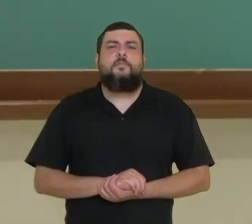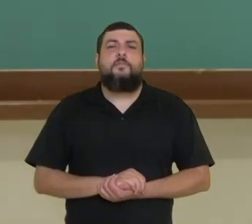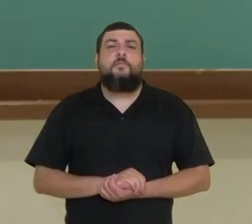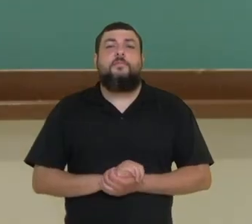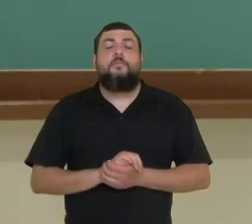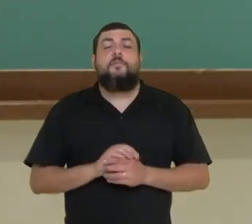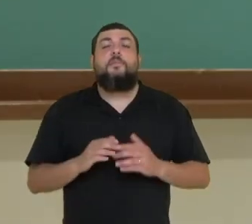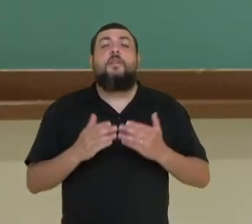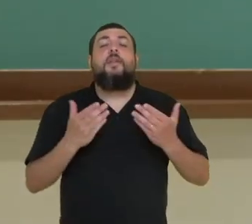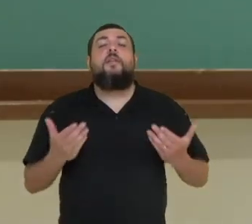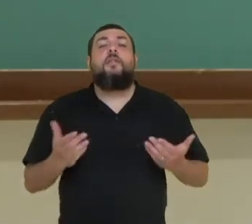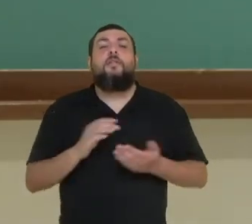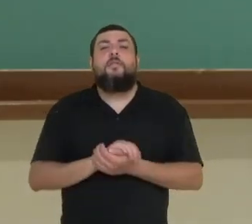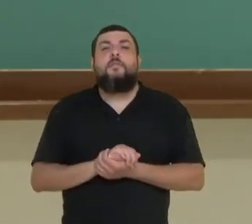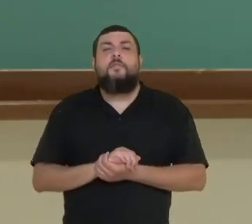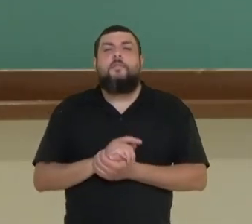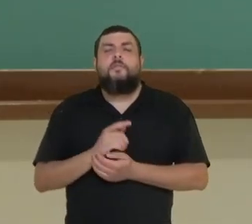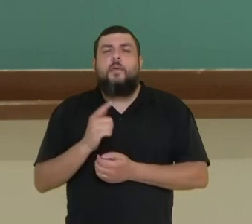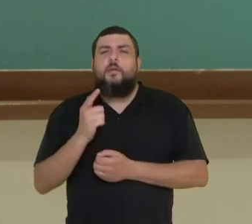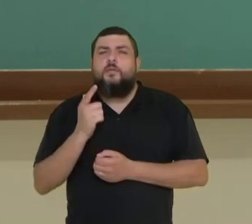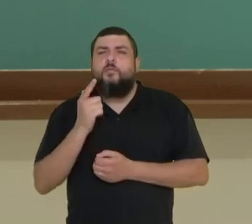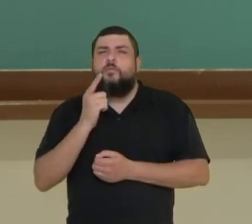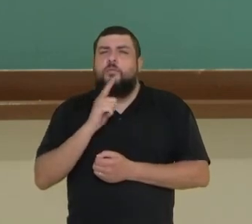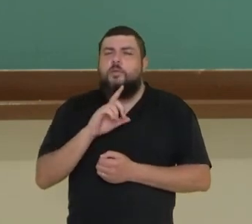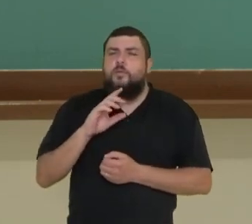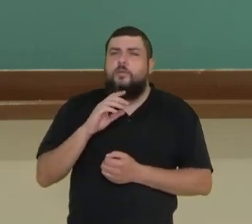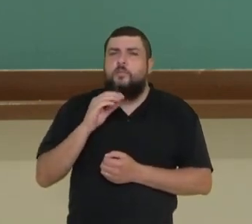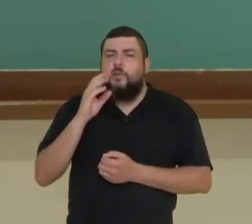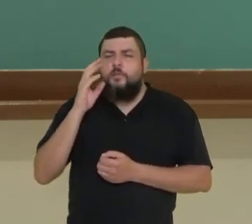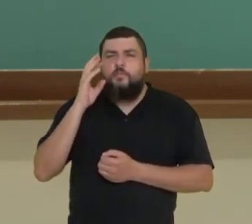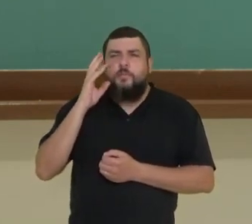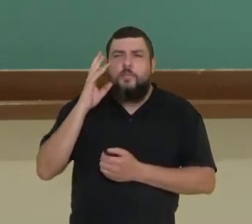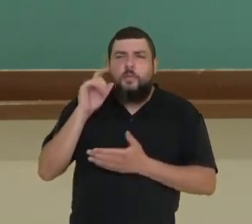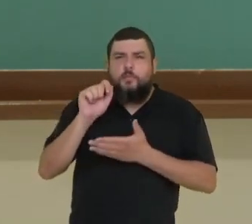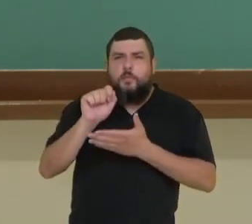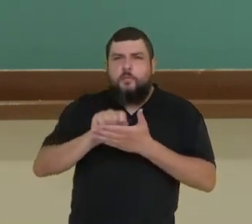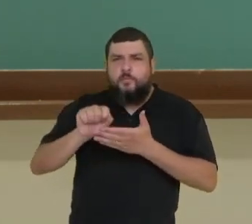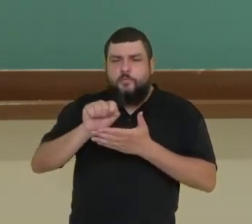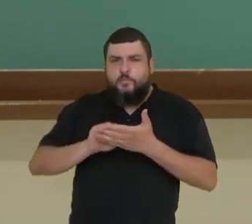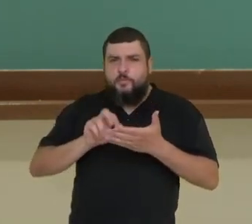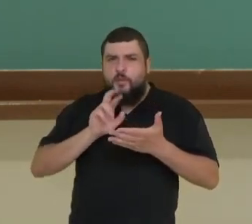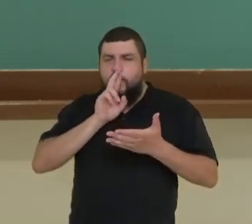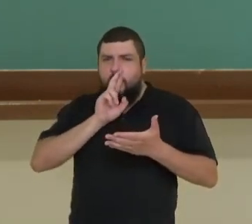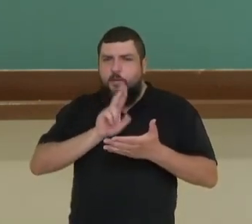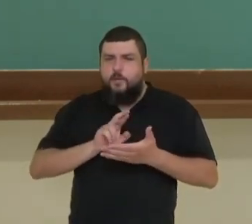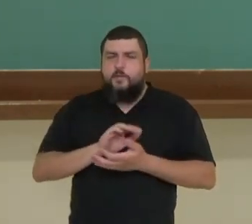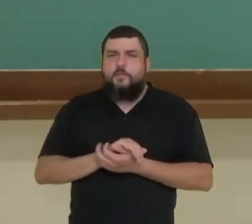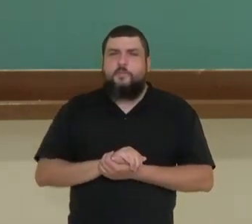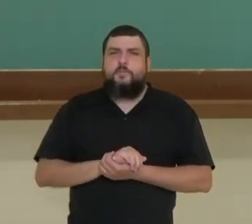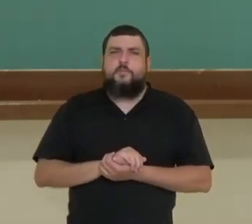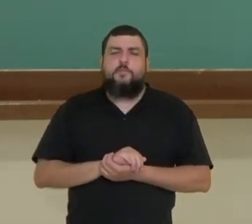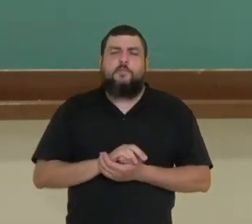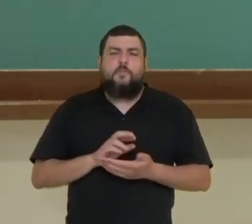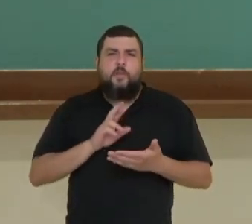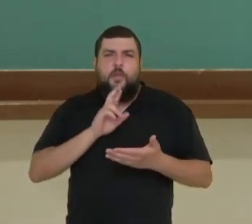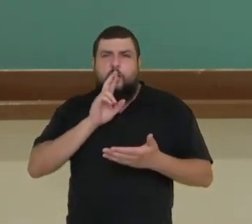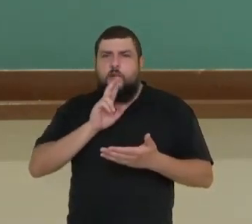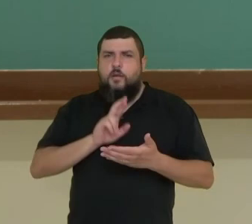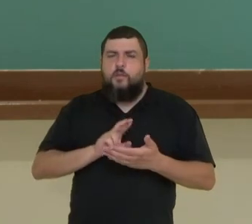E aí, meus queridos, conseguiram bolar essa resposta aqui? Cara, essa resposta aqui tem a ver com